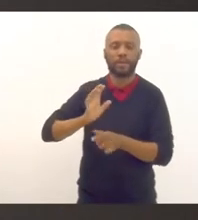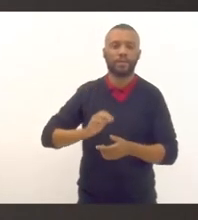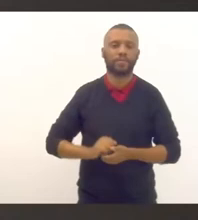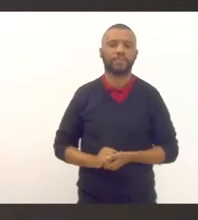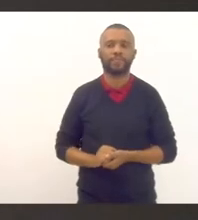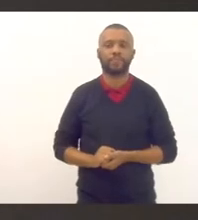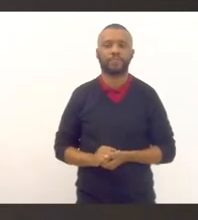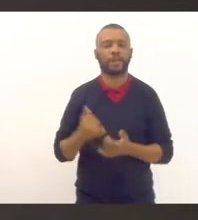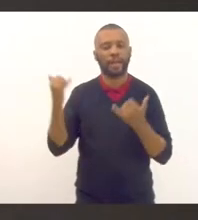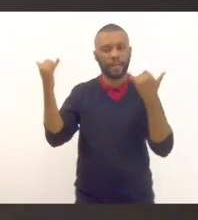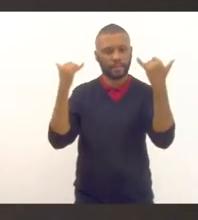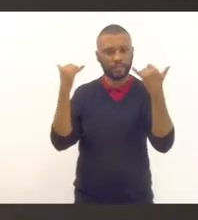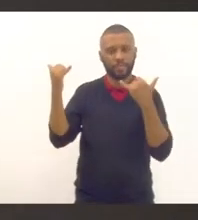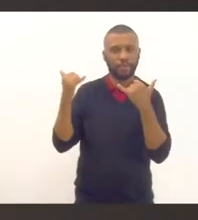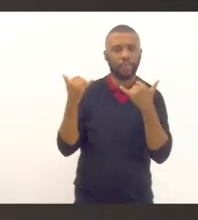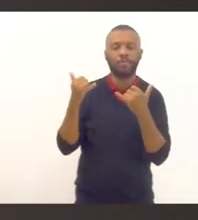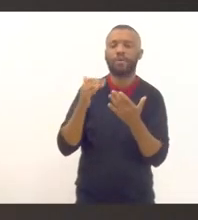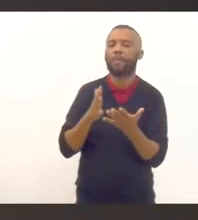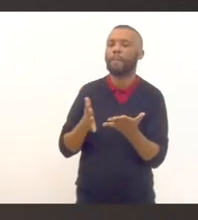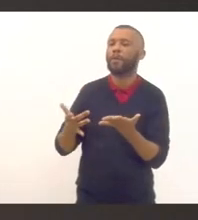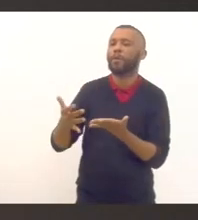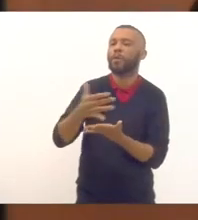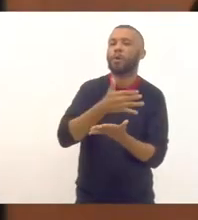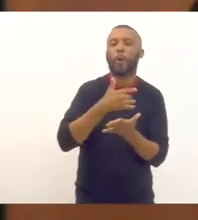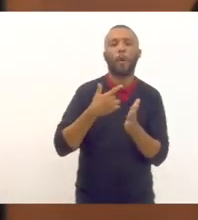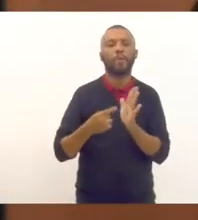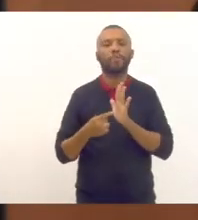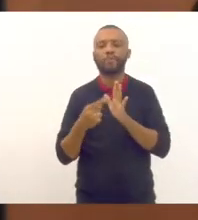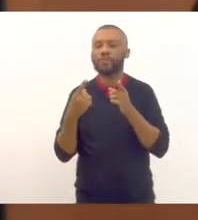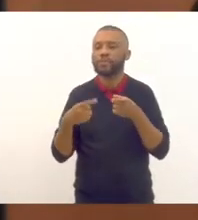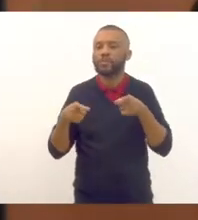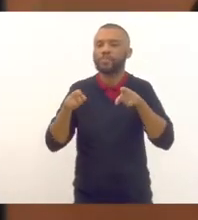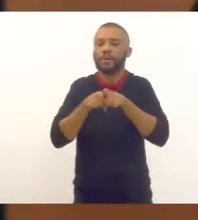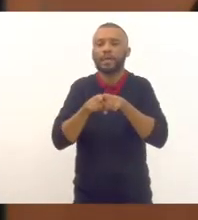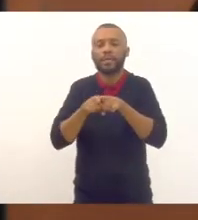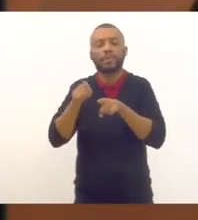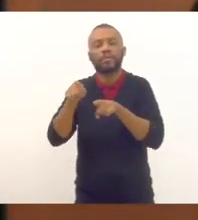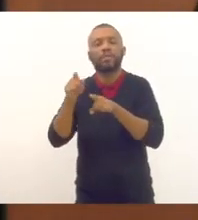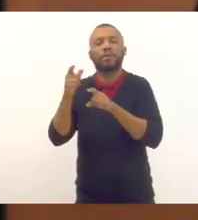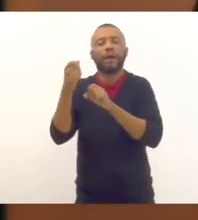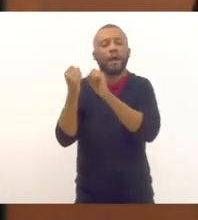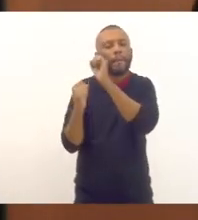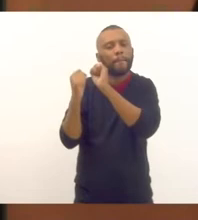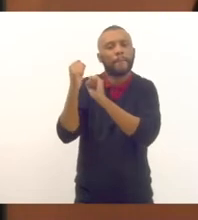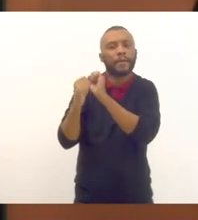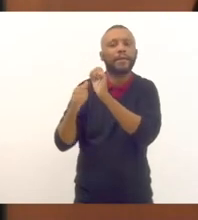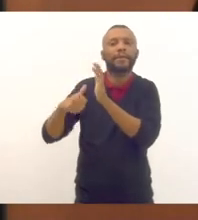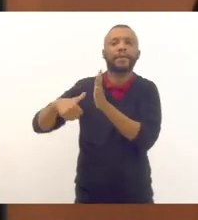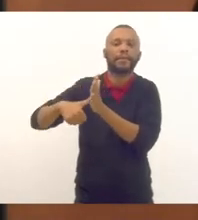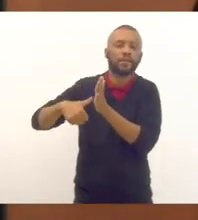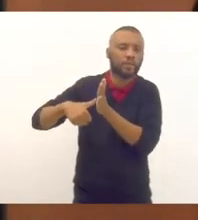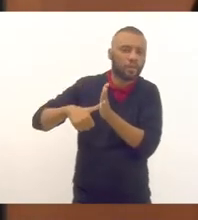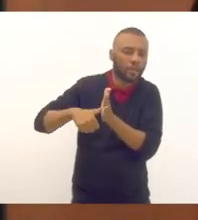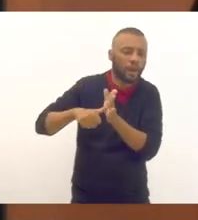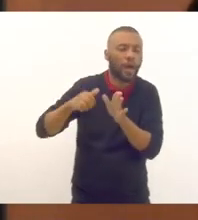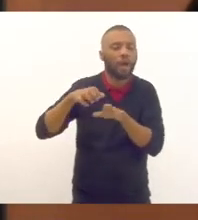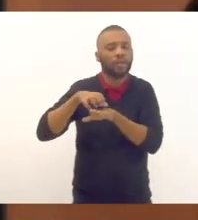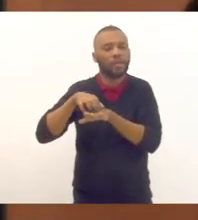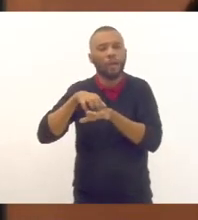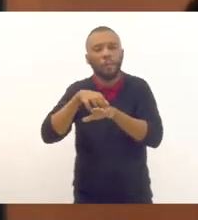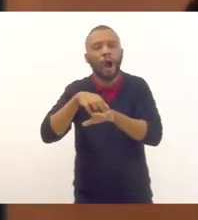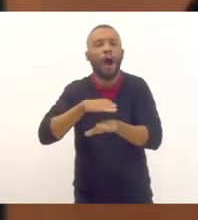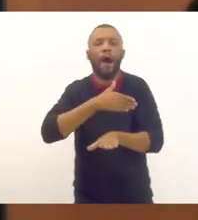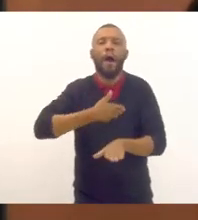Esses dados foram coletados em conjunto com empresas, né, associadas, tal, empresas de transporte no Estado do Rio de